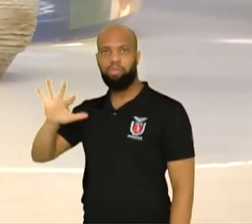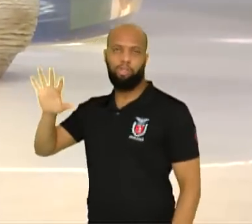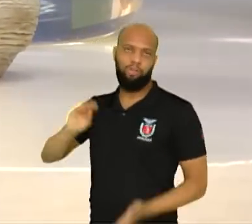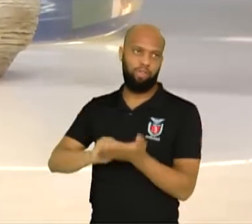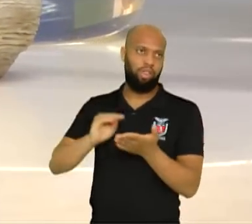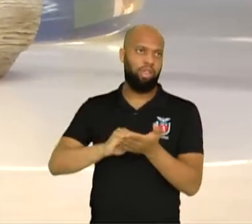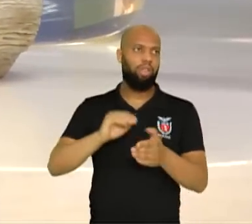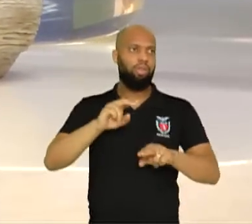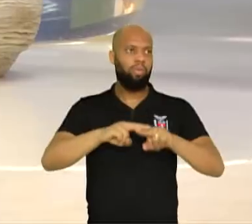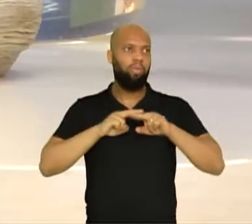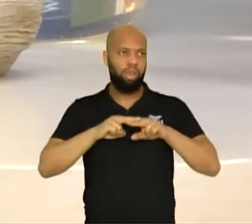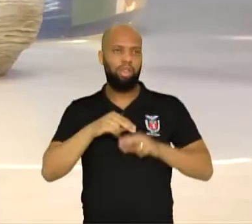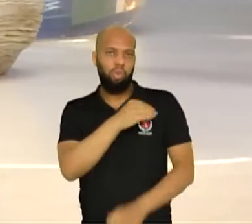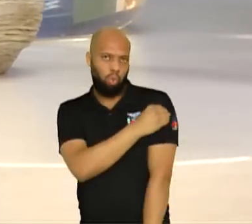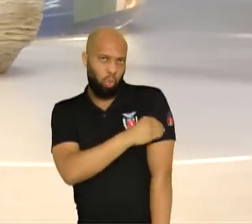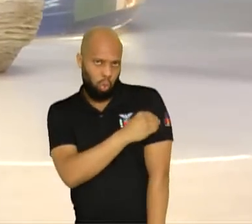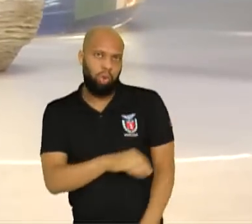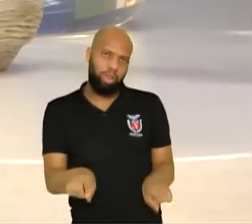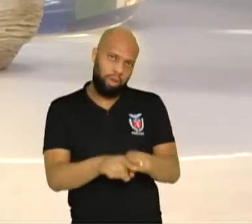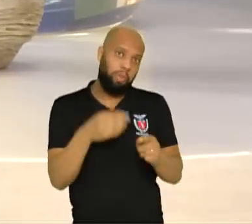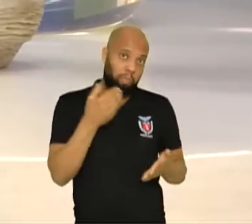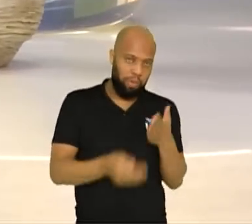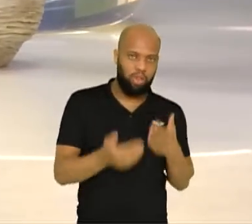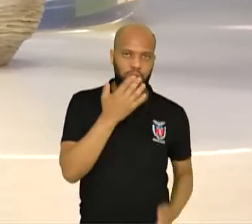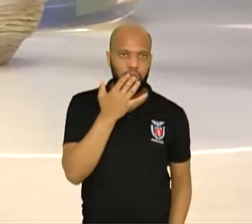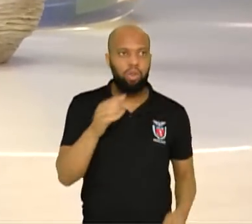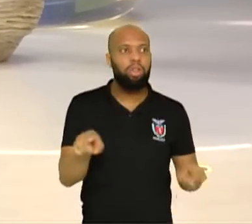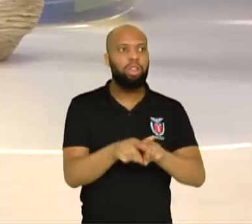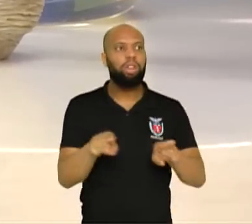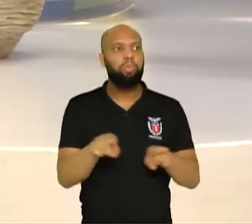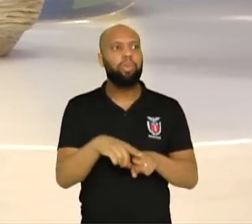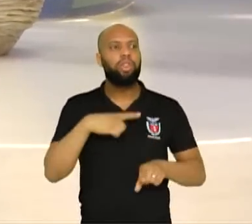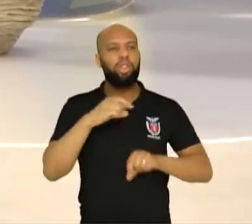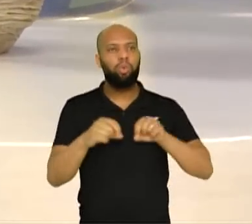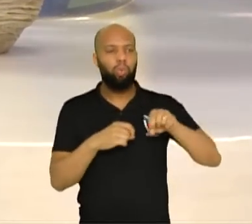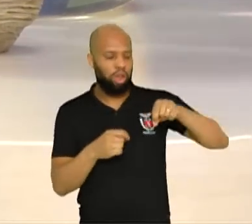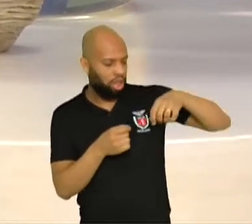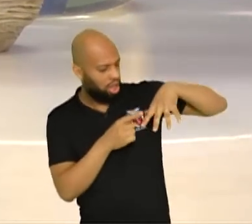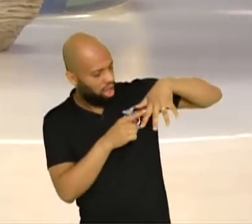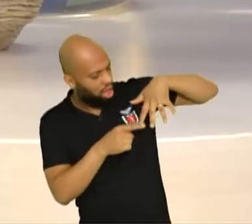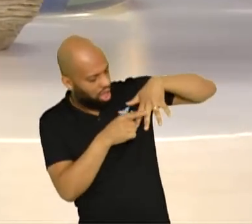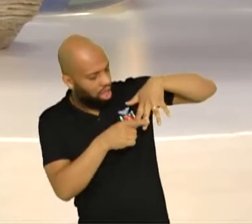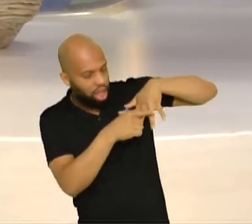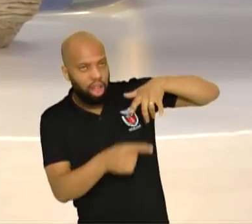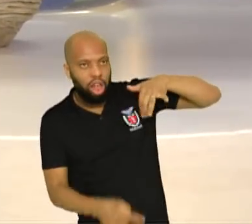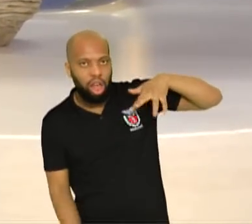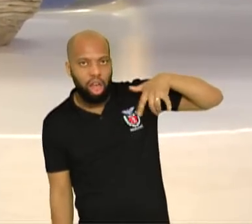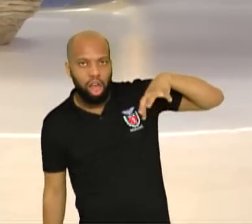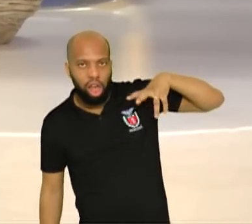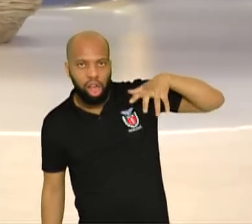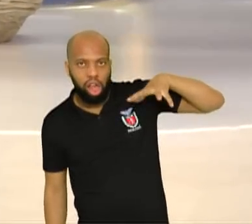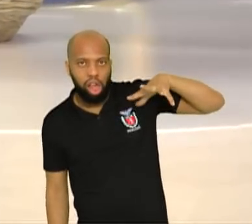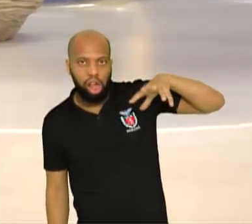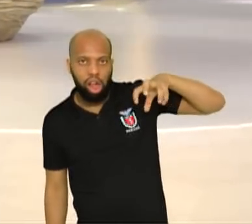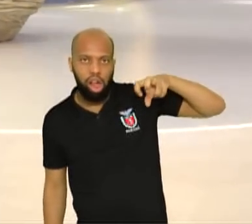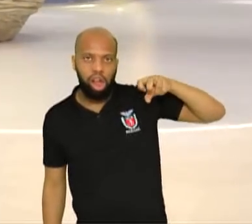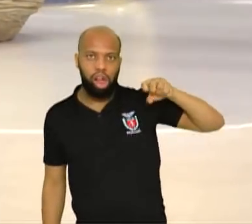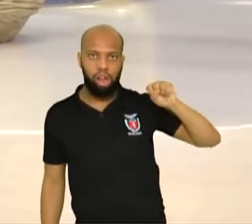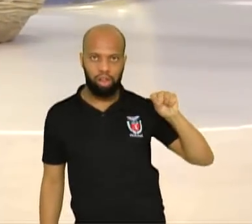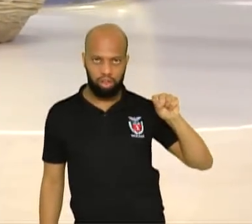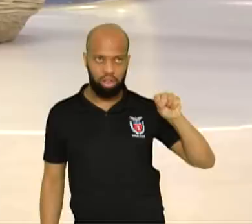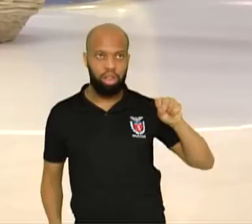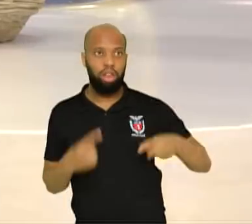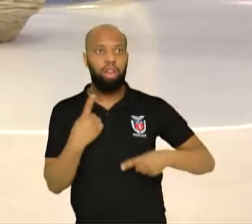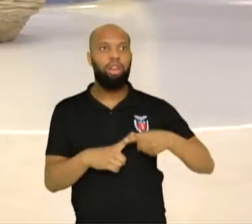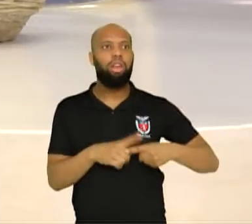por conta do álcool onde ela estava guardada e os tentáculos dela estão guardadinhos aqui dentro. Porque quando